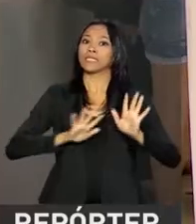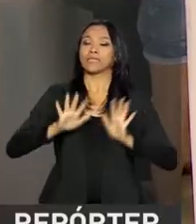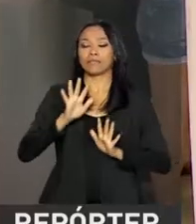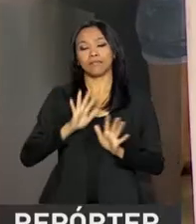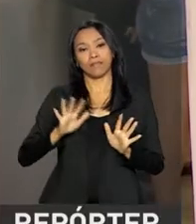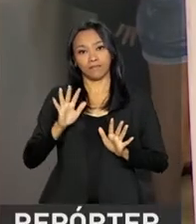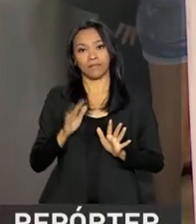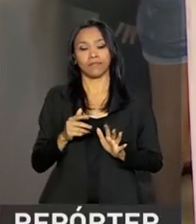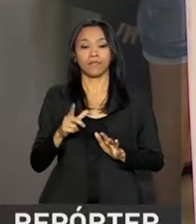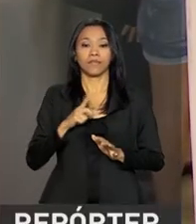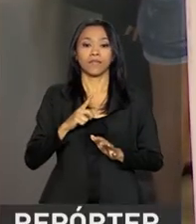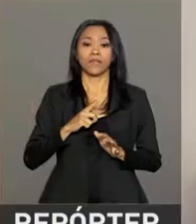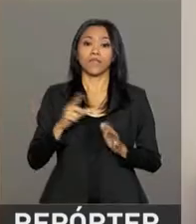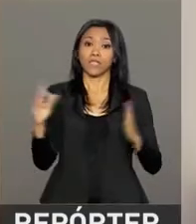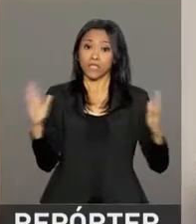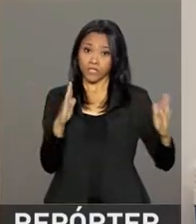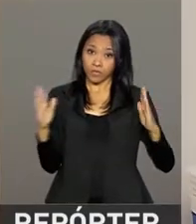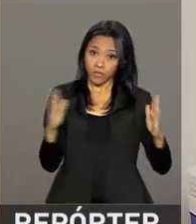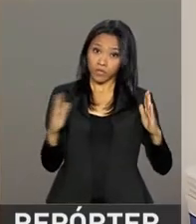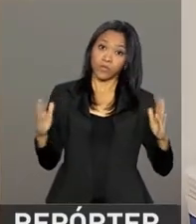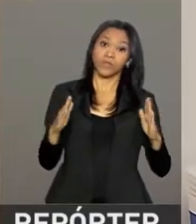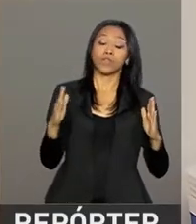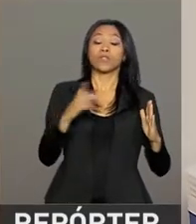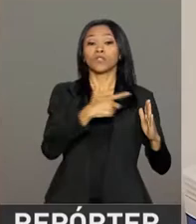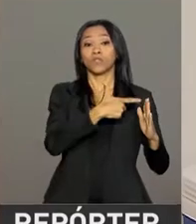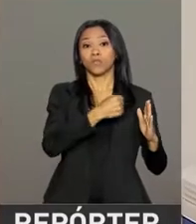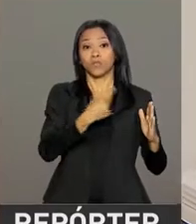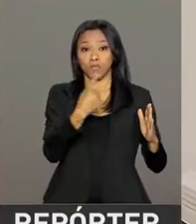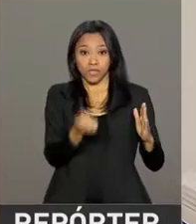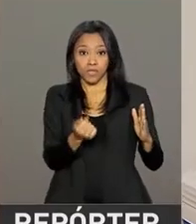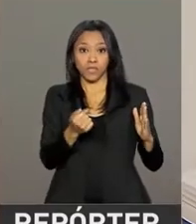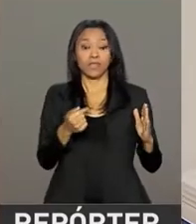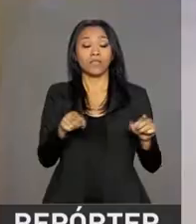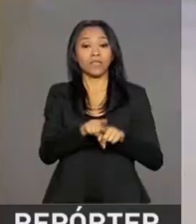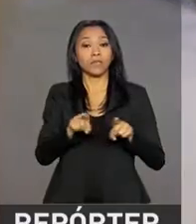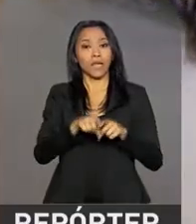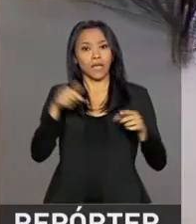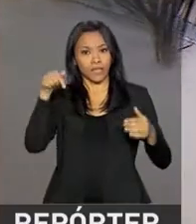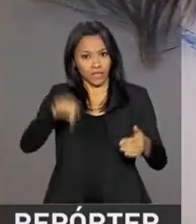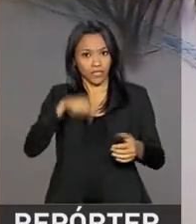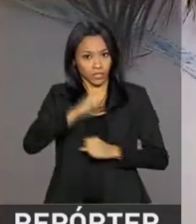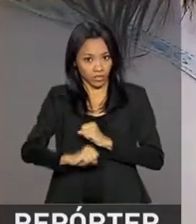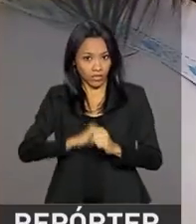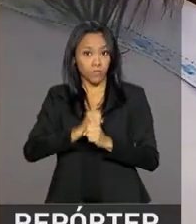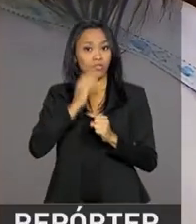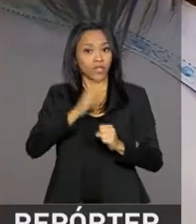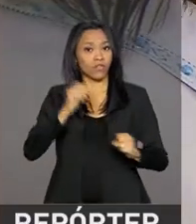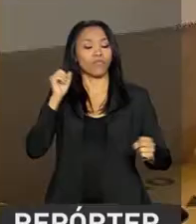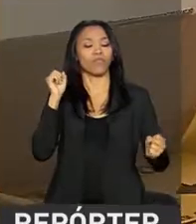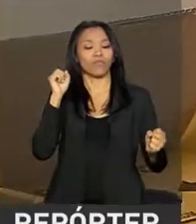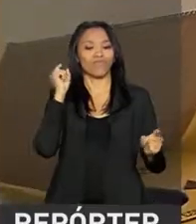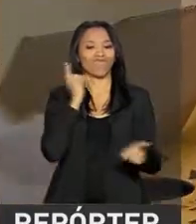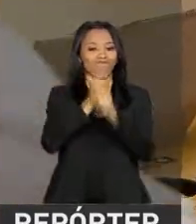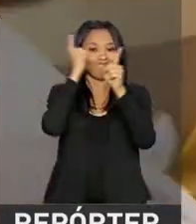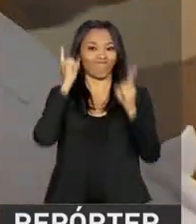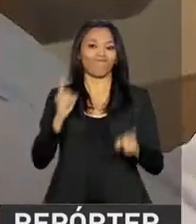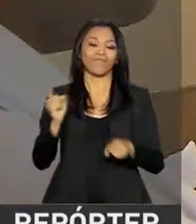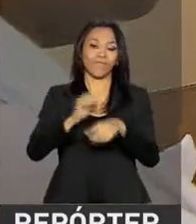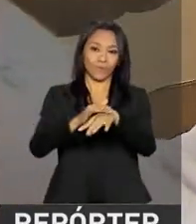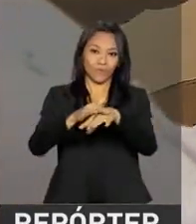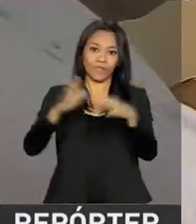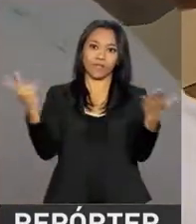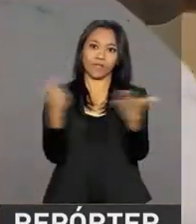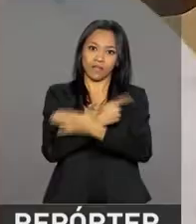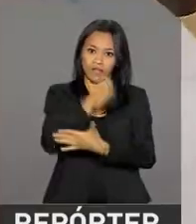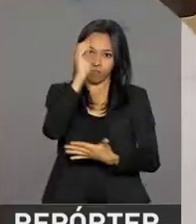Entre julho de 2016 e 14 de janeiro deste ano, foram confirmados 35 casos de febre amarela no Brasil. Os casos